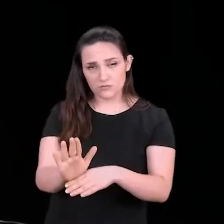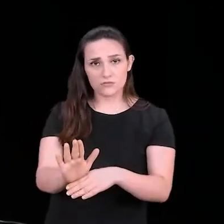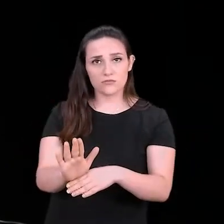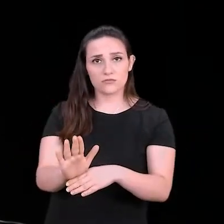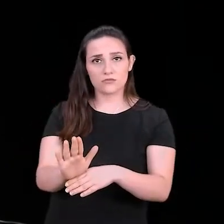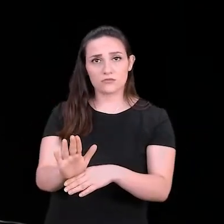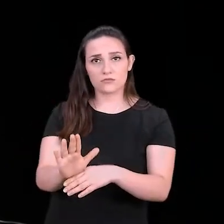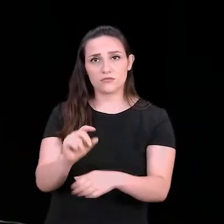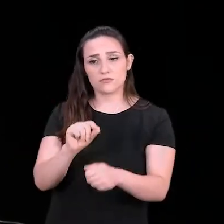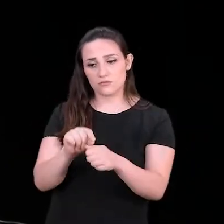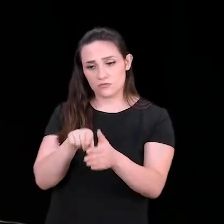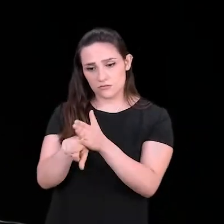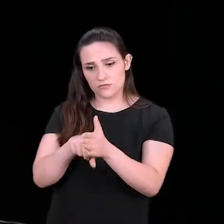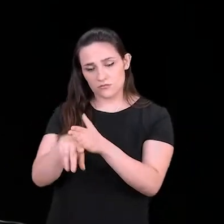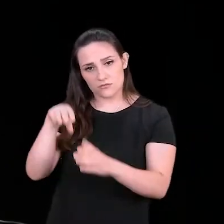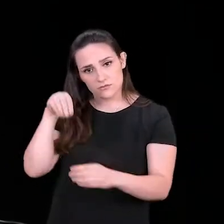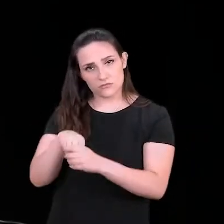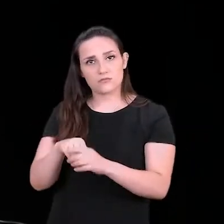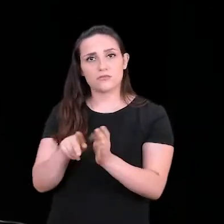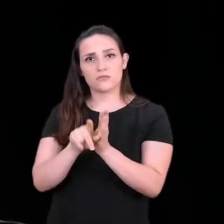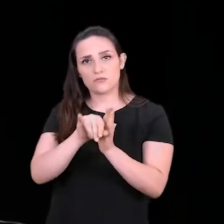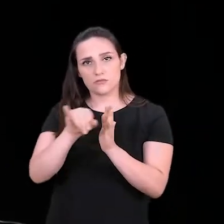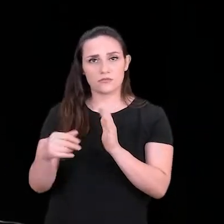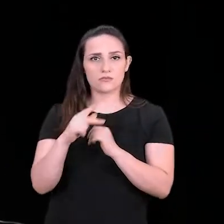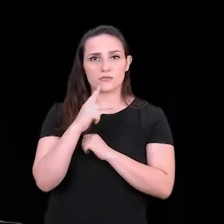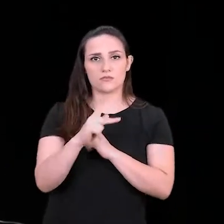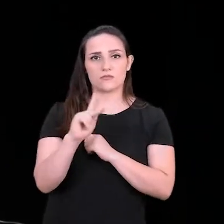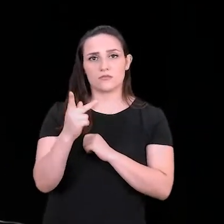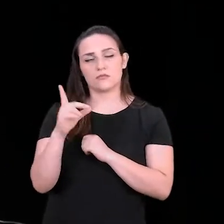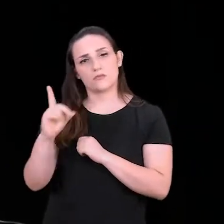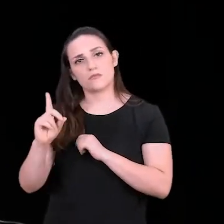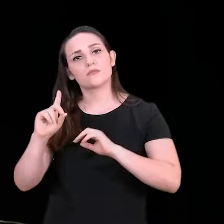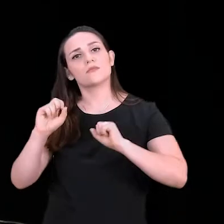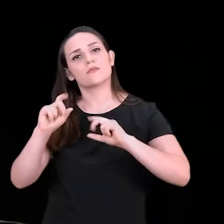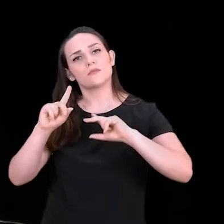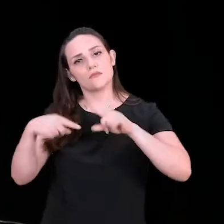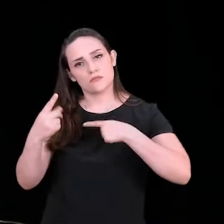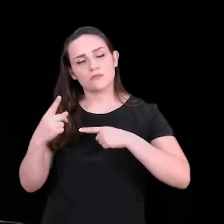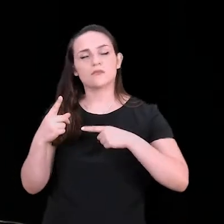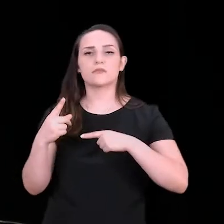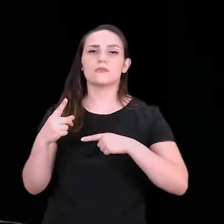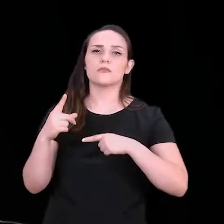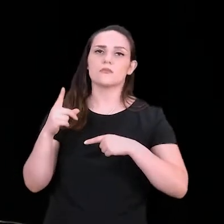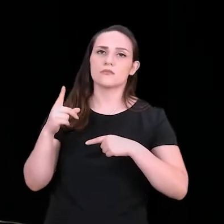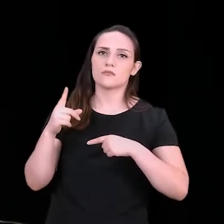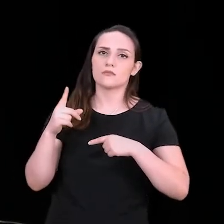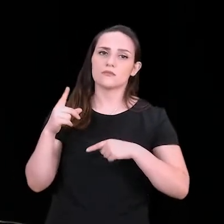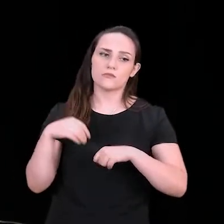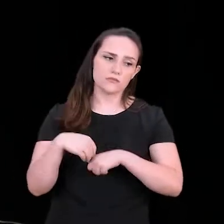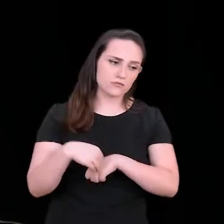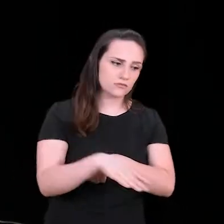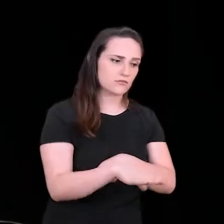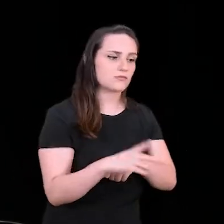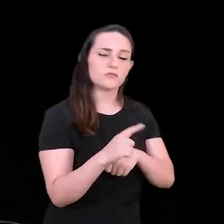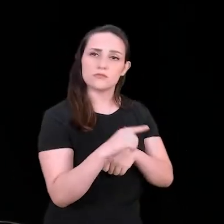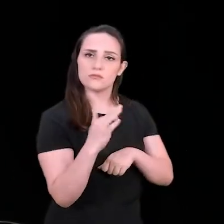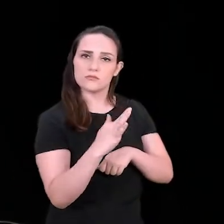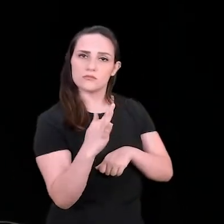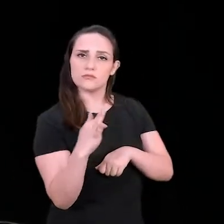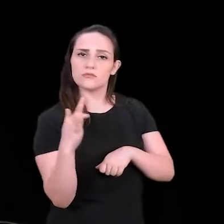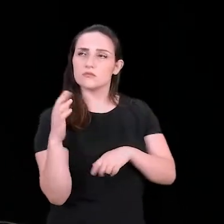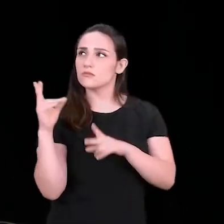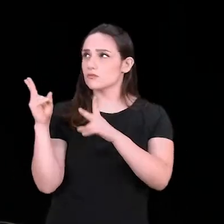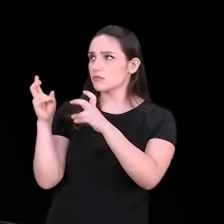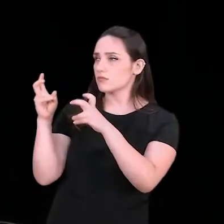ajuda a fomentar a pesquisa dentro do programa de pós-graduação e normalmente do de graduação também